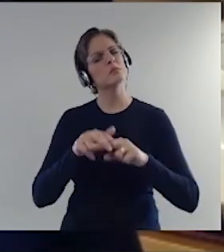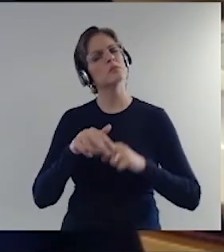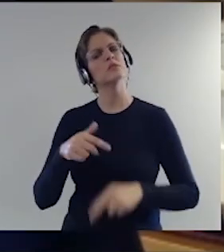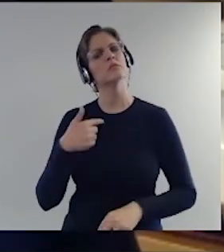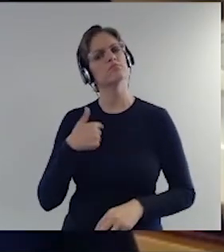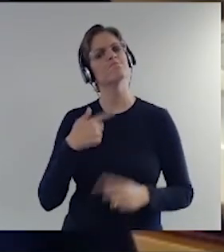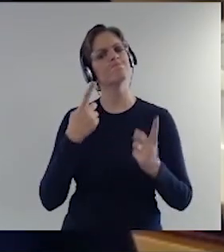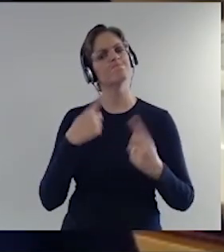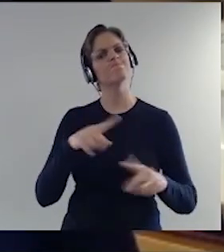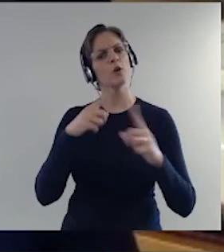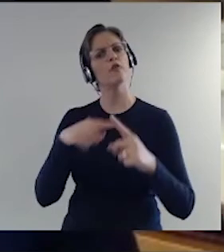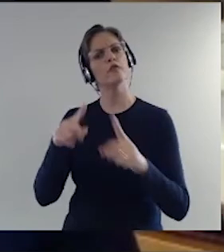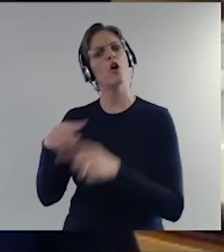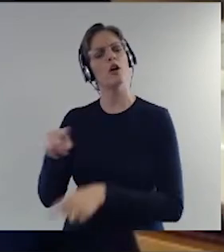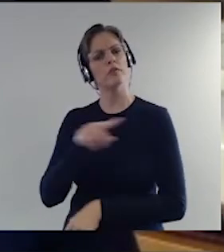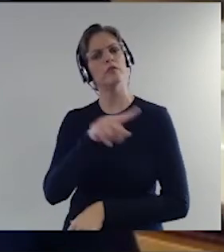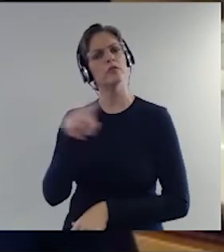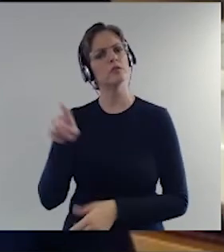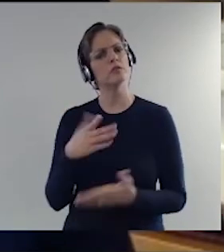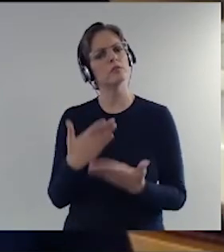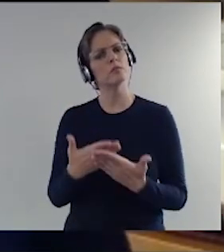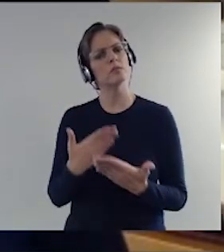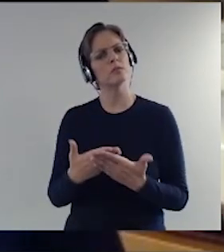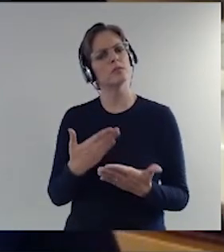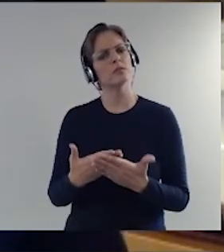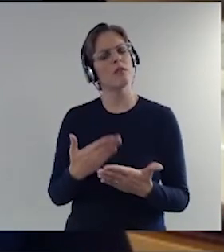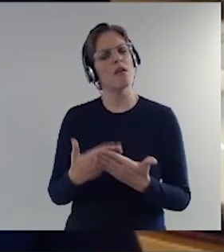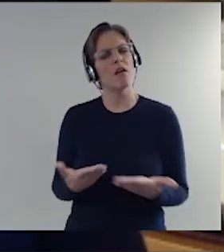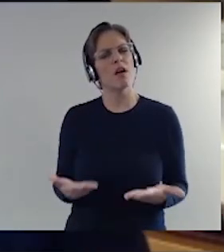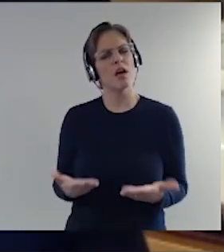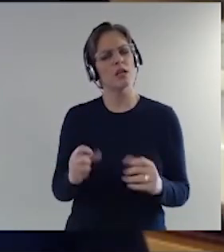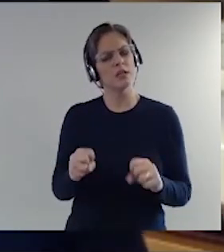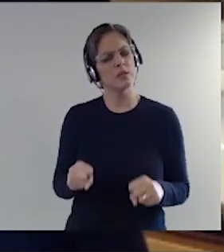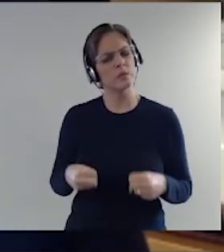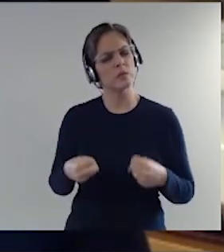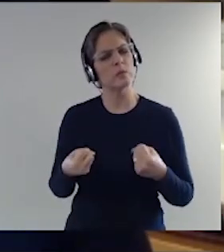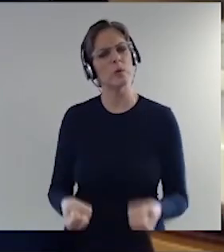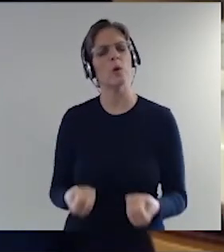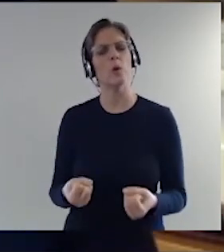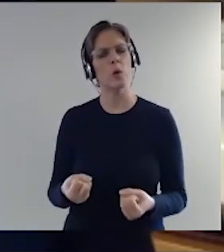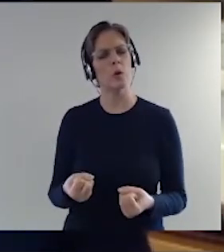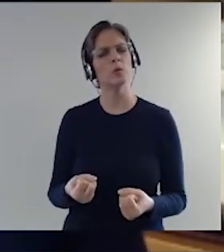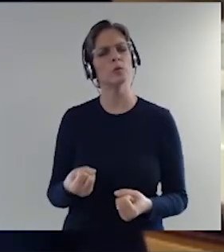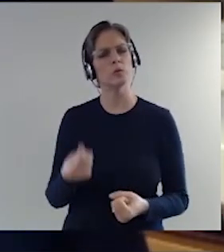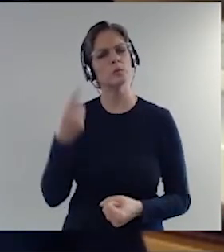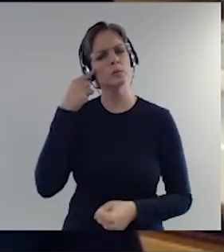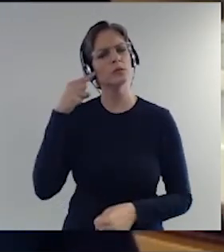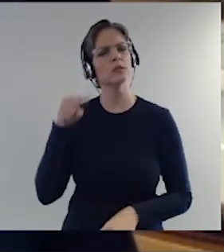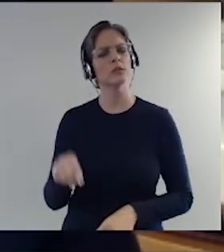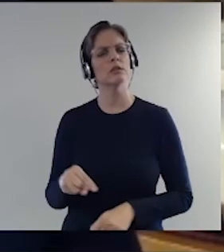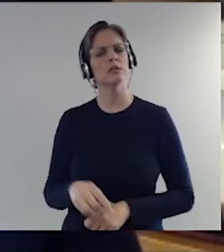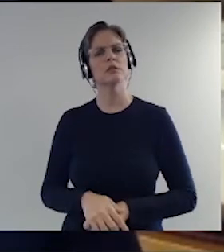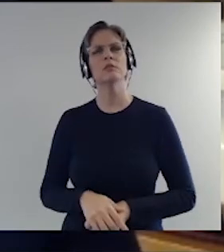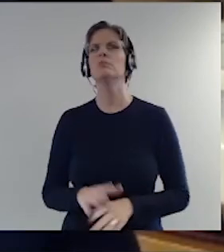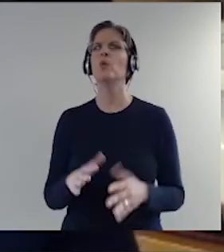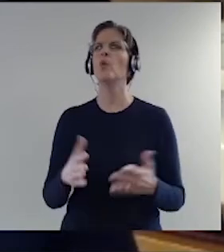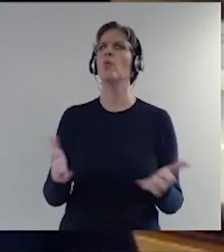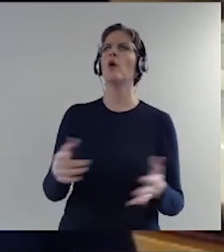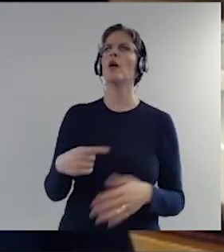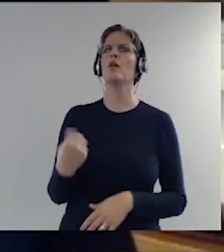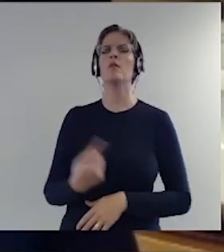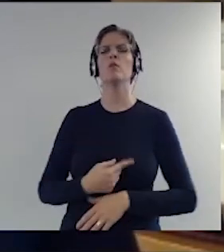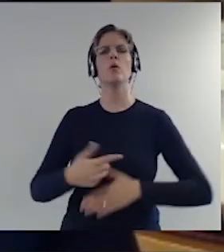vocês que se debruce a respeito exatamente desta situação. Afinal de contas, qual é o nosso